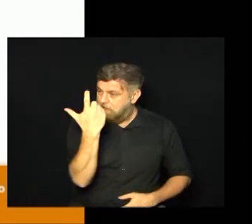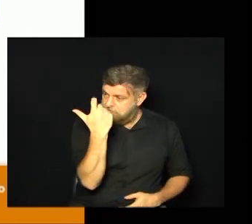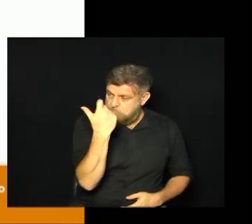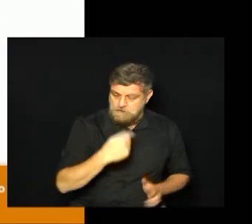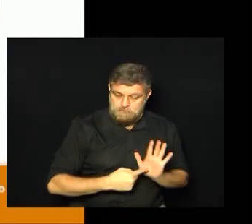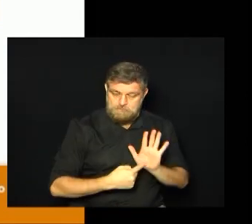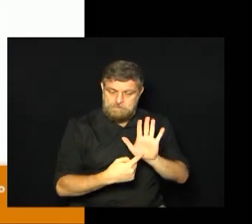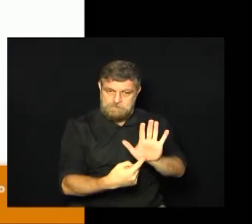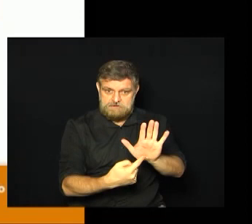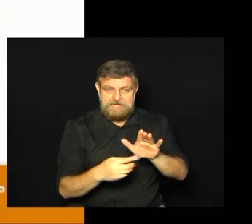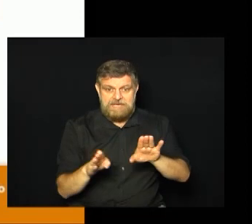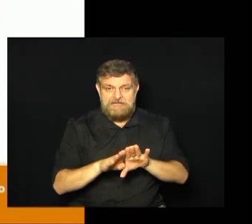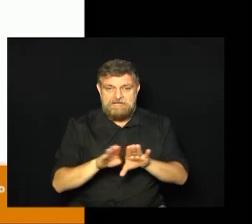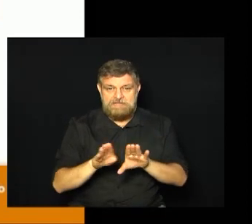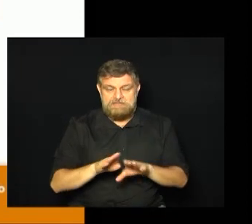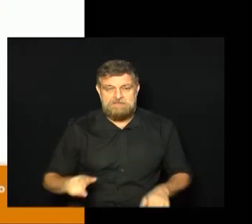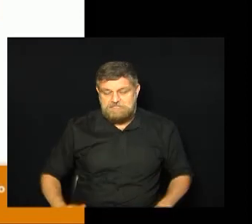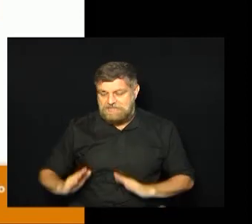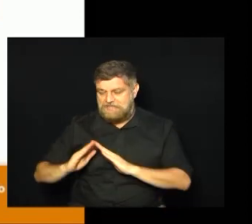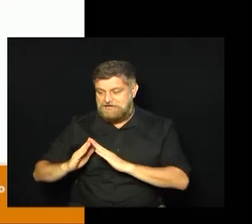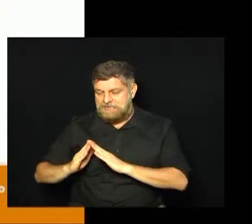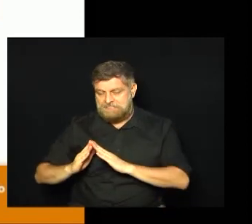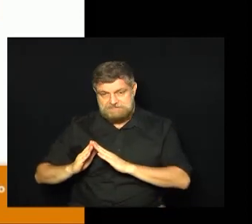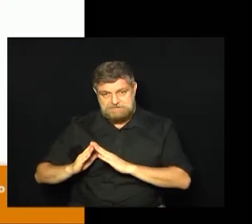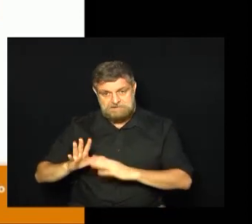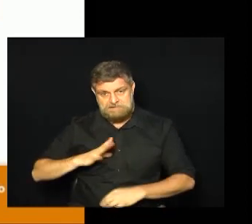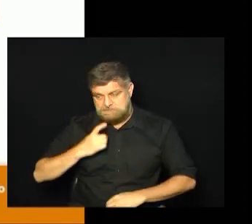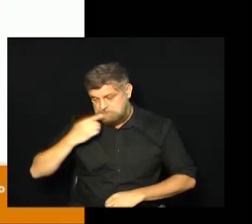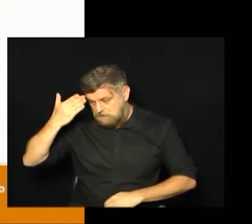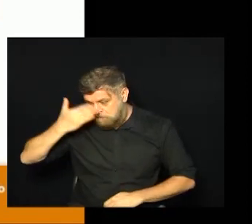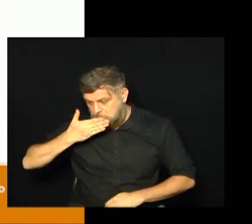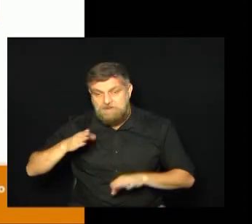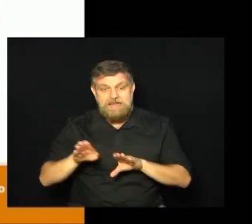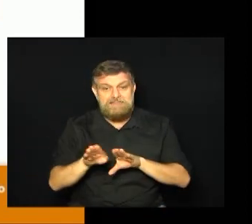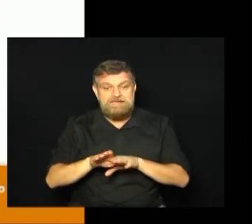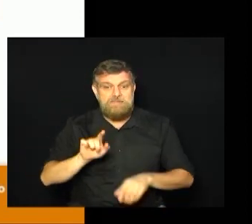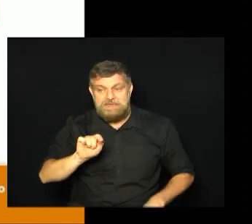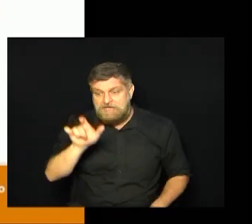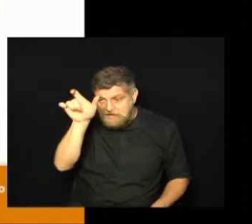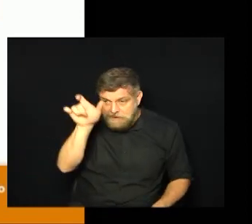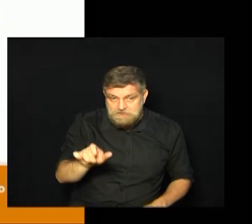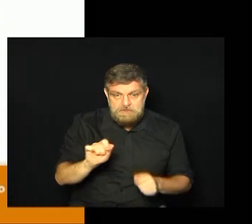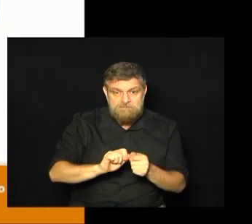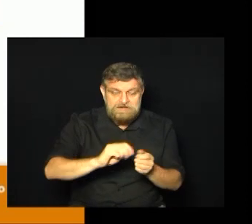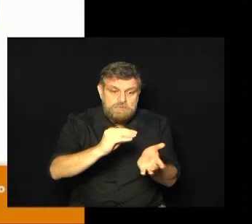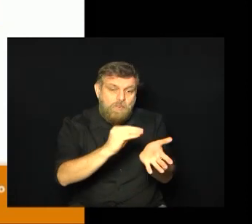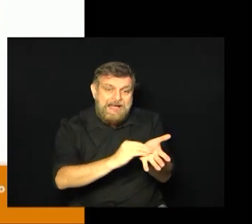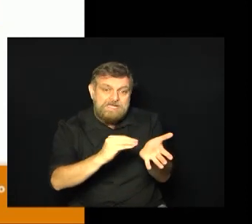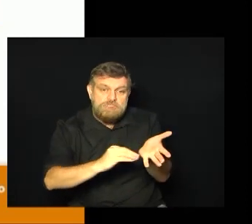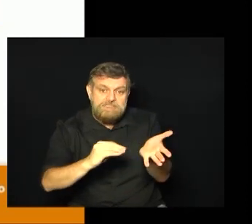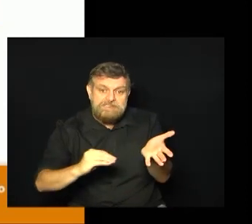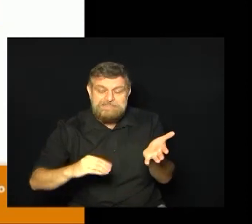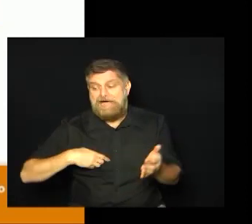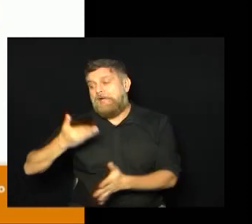foto, deve levar o comprovante de residência e também o comprovante de que você fez o agendamento.